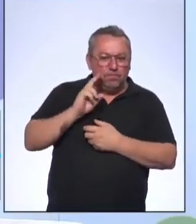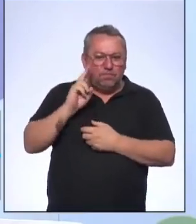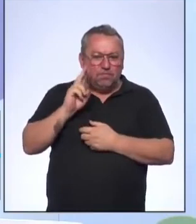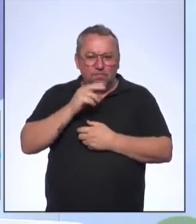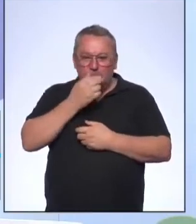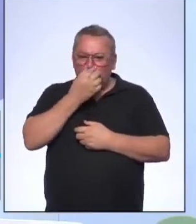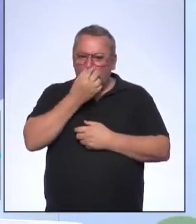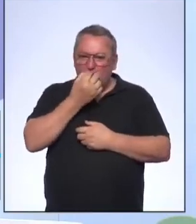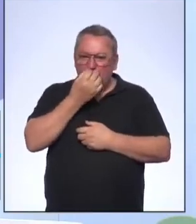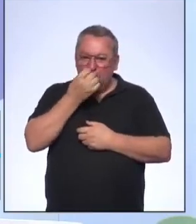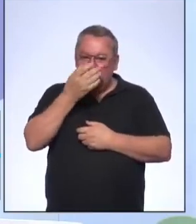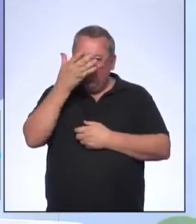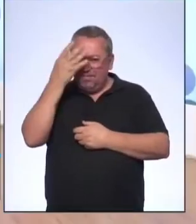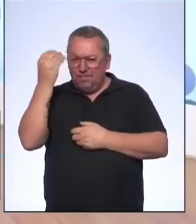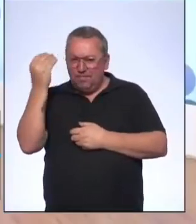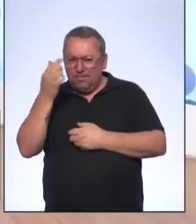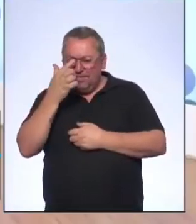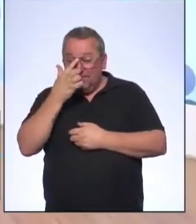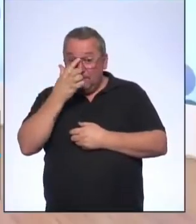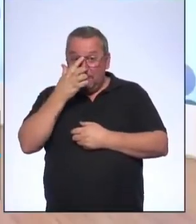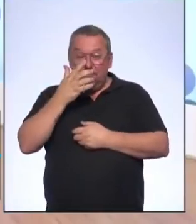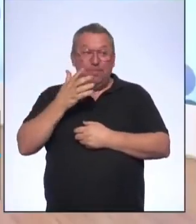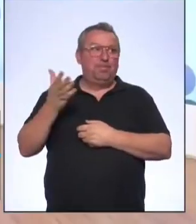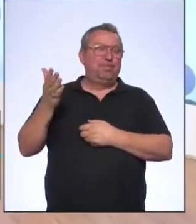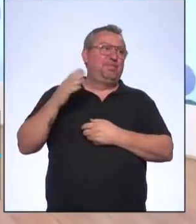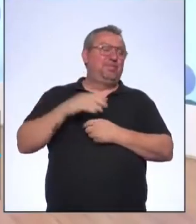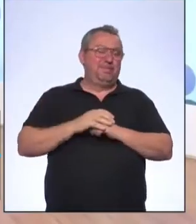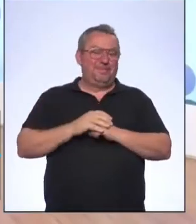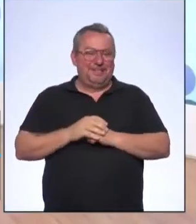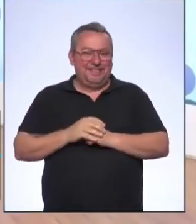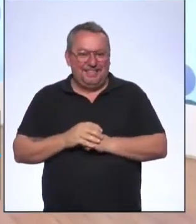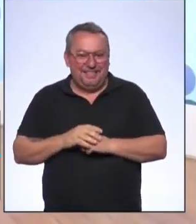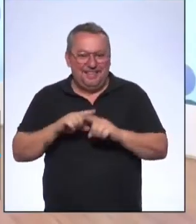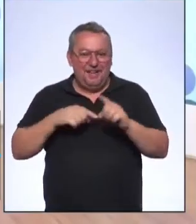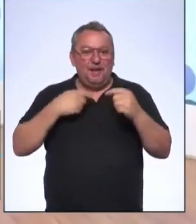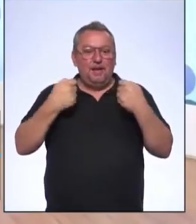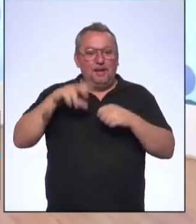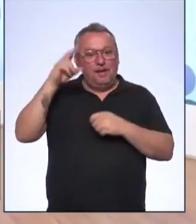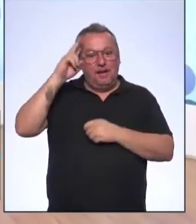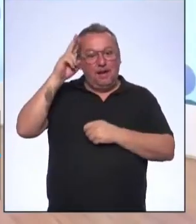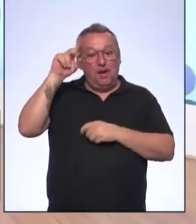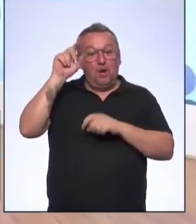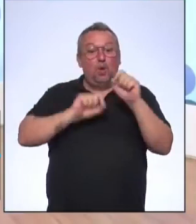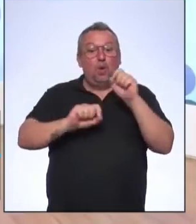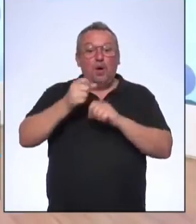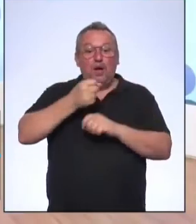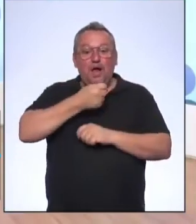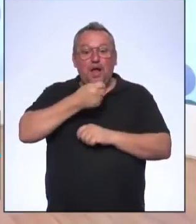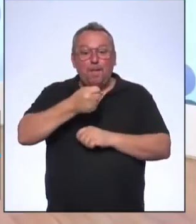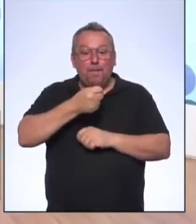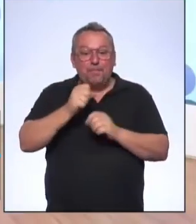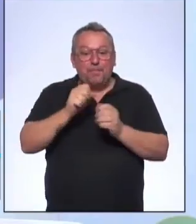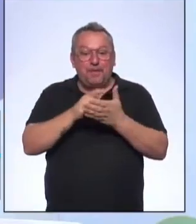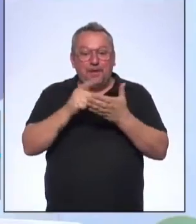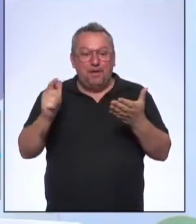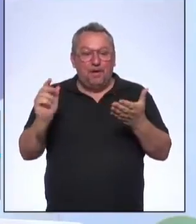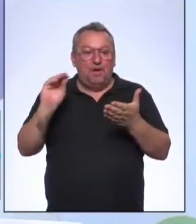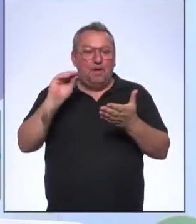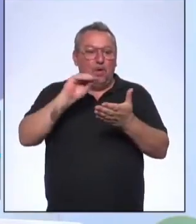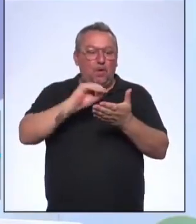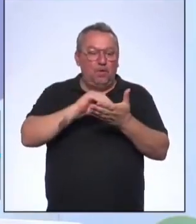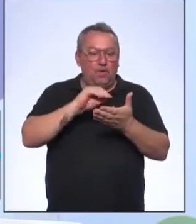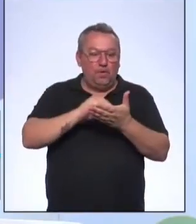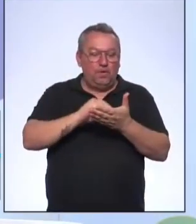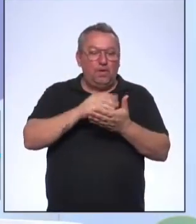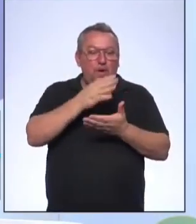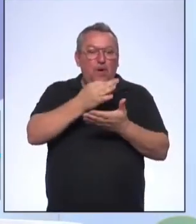esqueci disso. A gente vai relembrar o que é reportagem primeiro, a gente precisa relembrar, porque como alguns só colocaram aí que é um